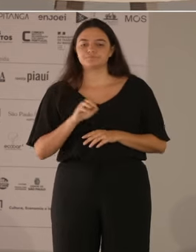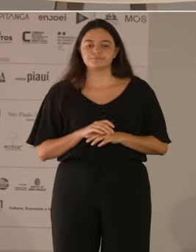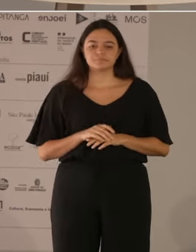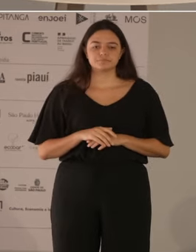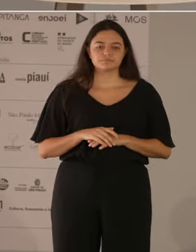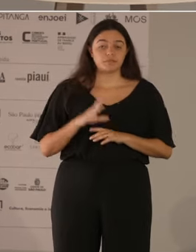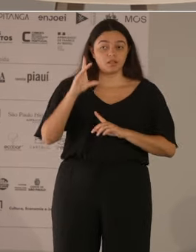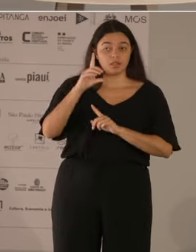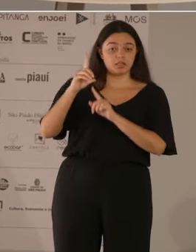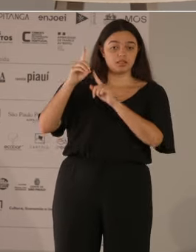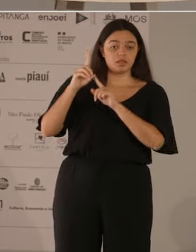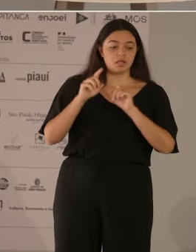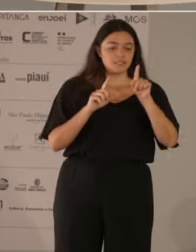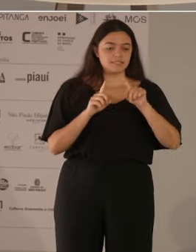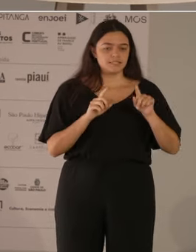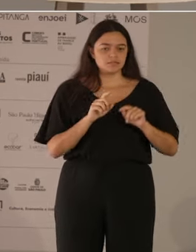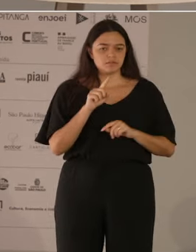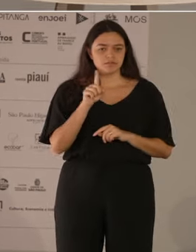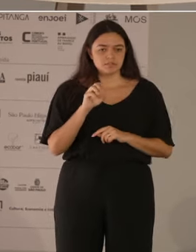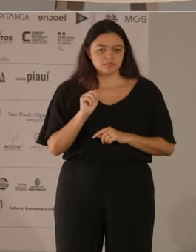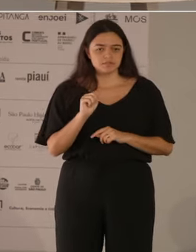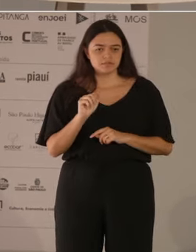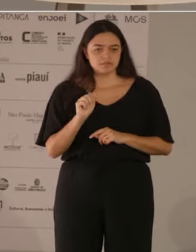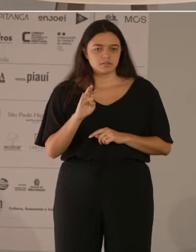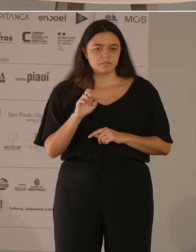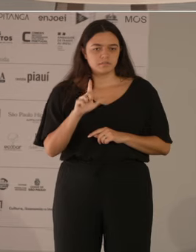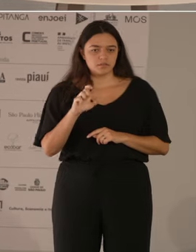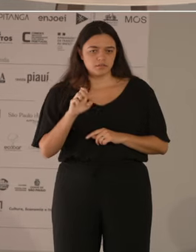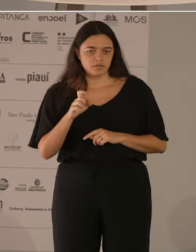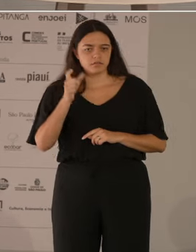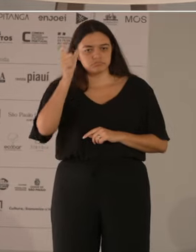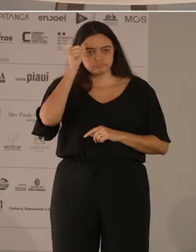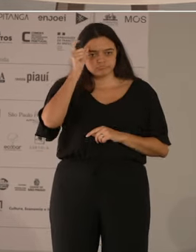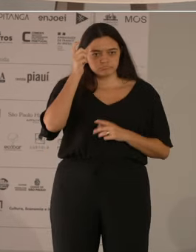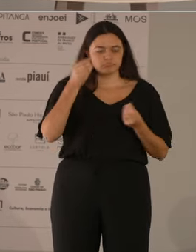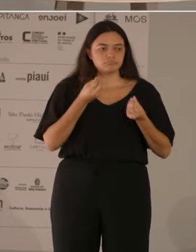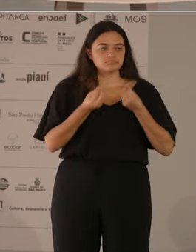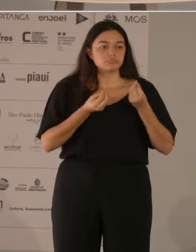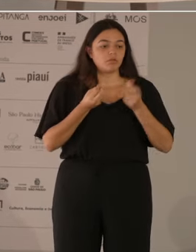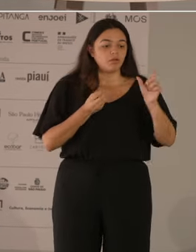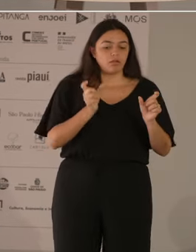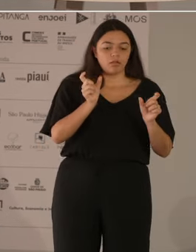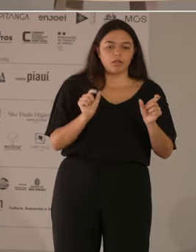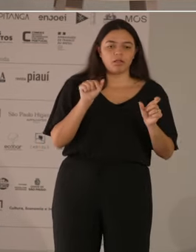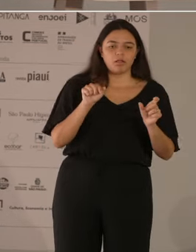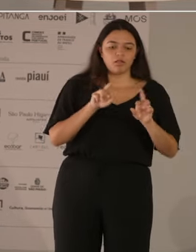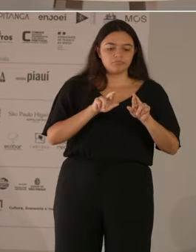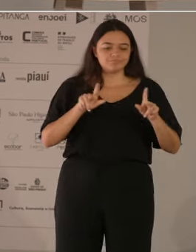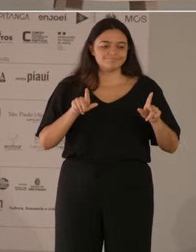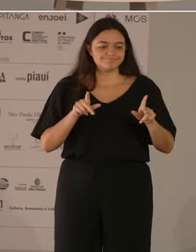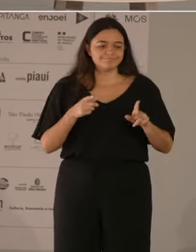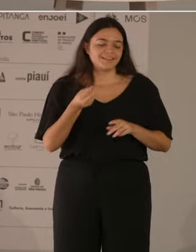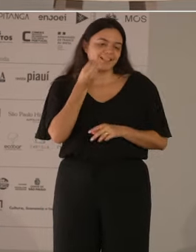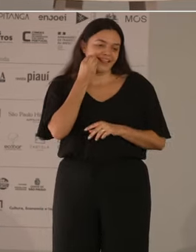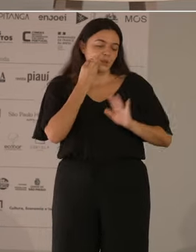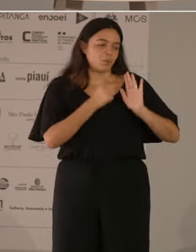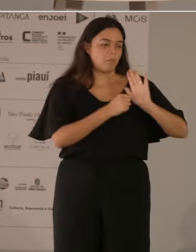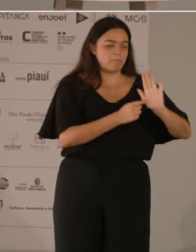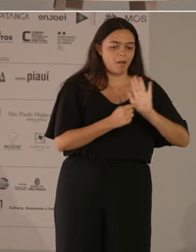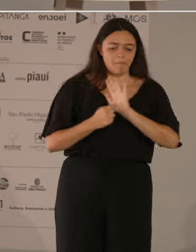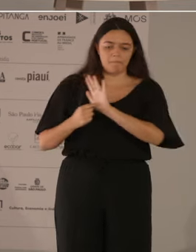deusa. Os Abelê, né, esse pessoal mais velho, ela é o demônio. Então, quem que é ela? Eu tento apresentar essas